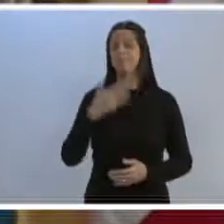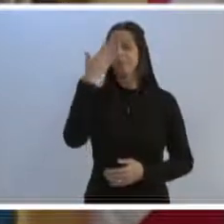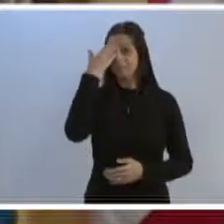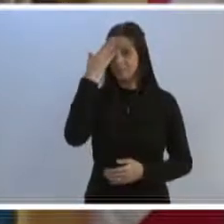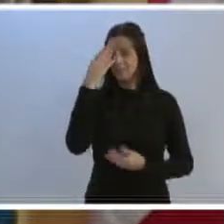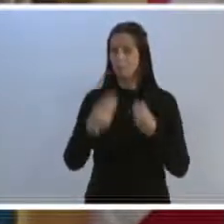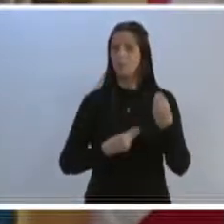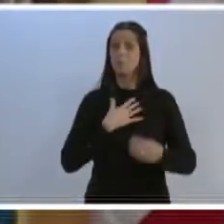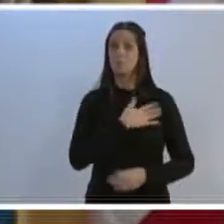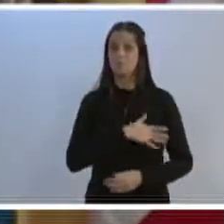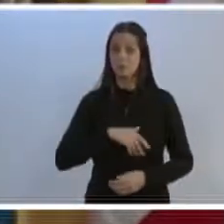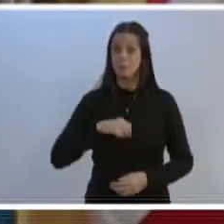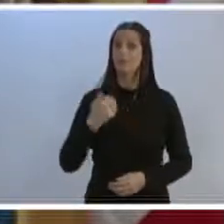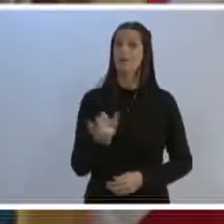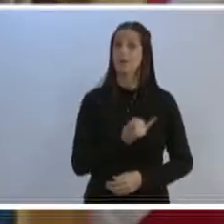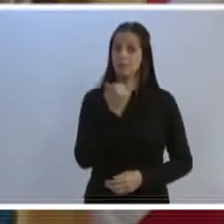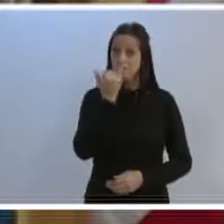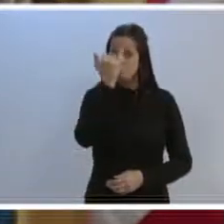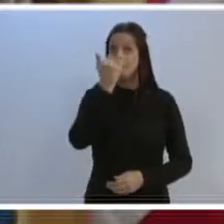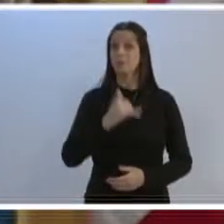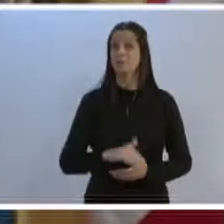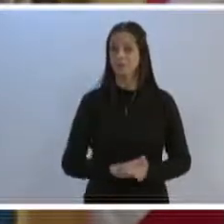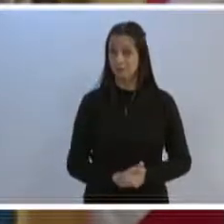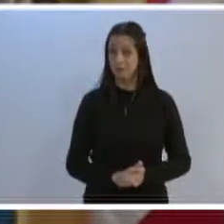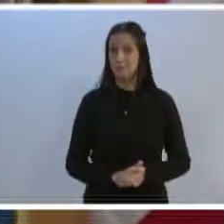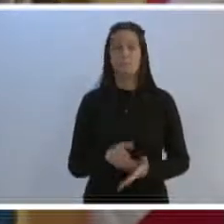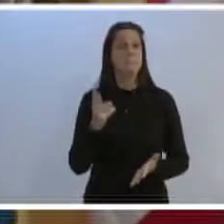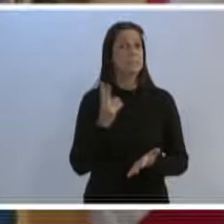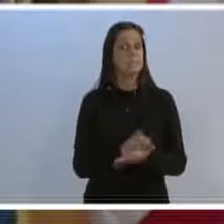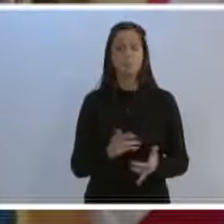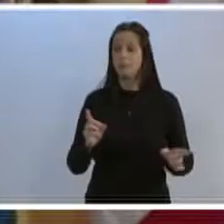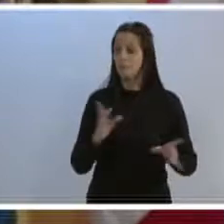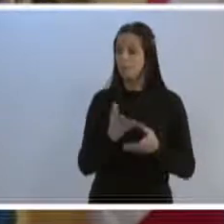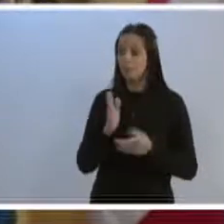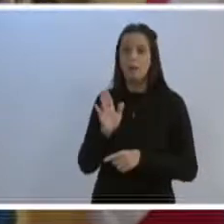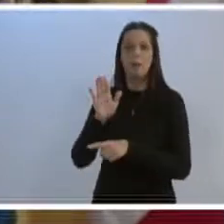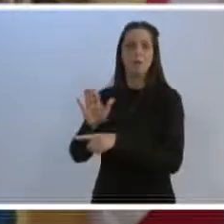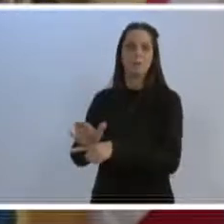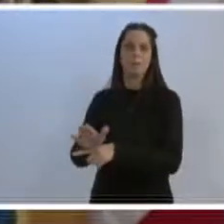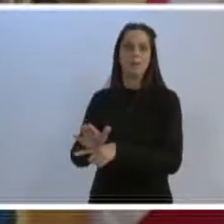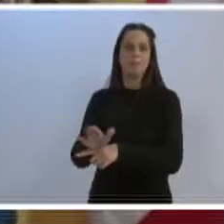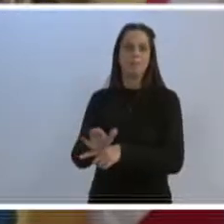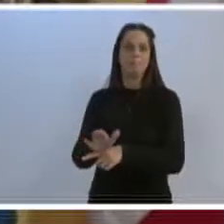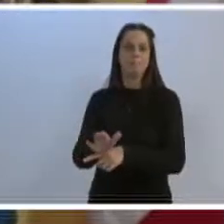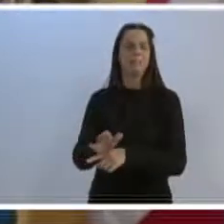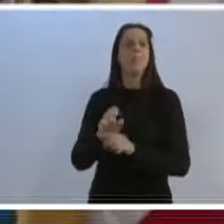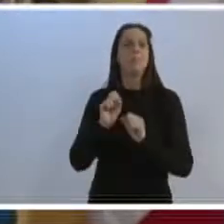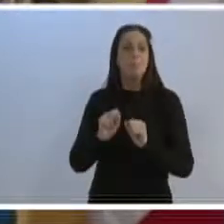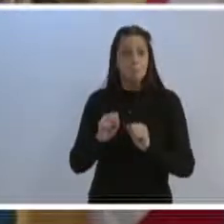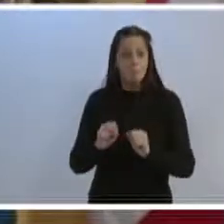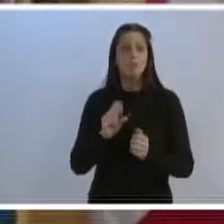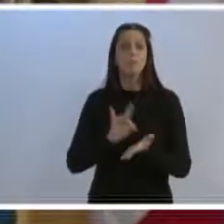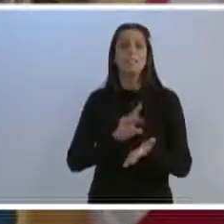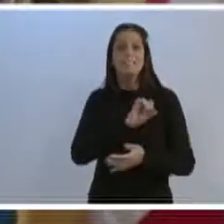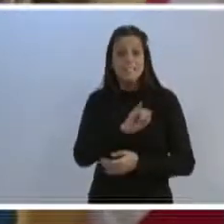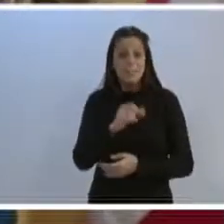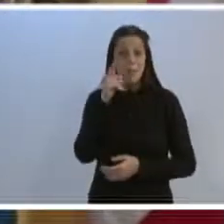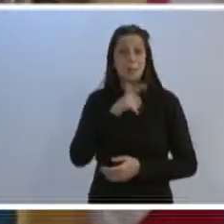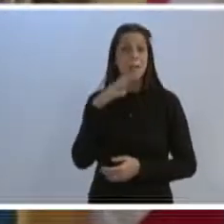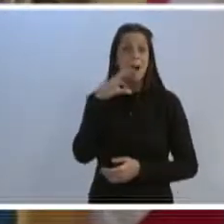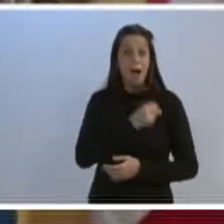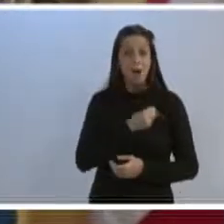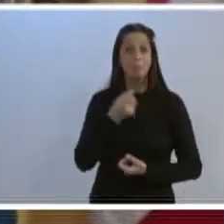samu é importante ele está pronto para atender o quanto essa agilidade pode salvar vidas